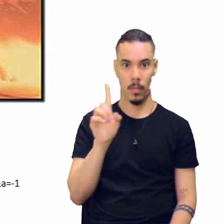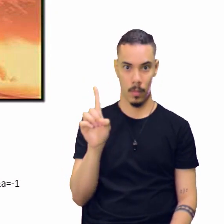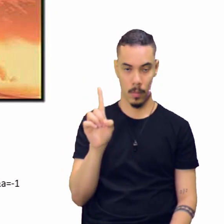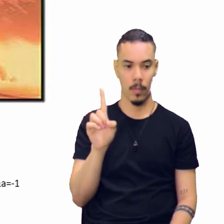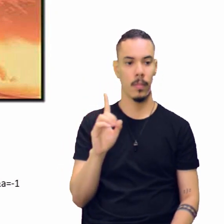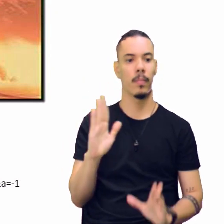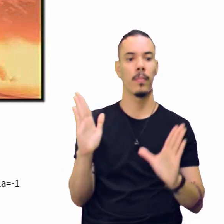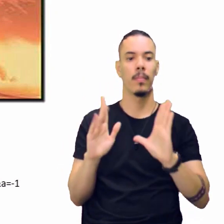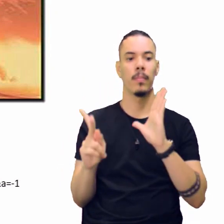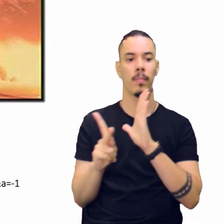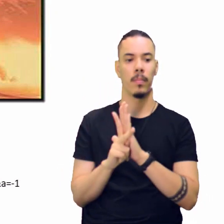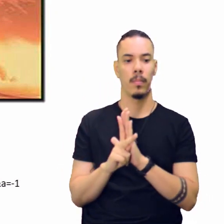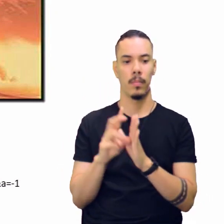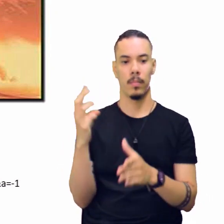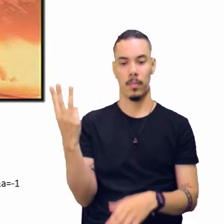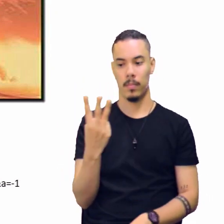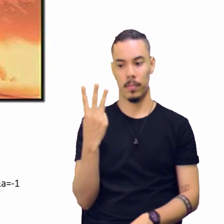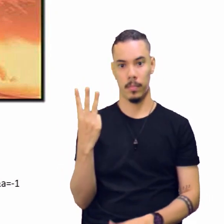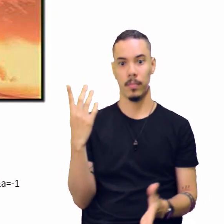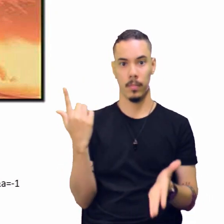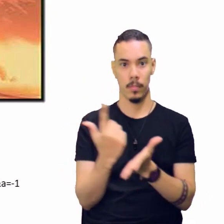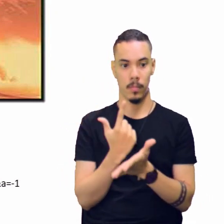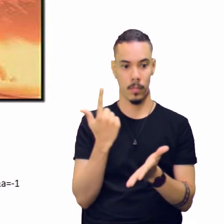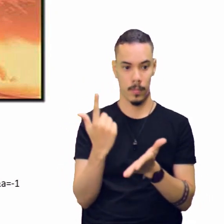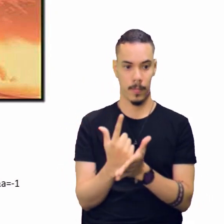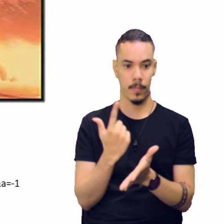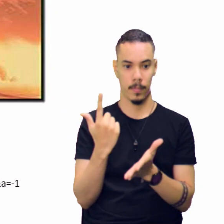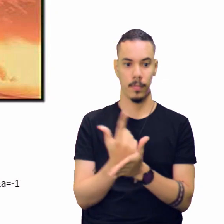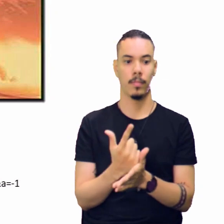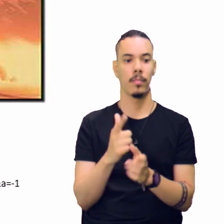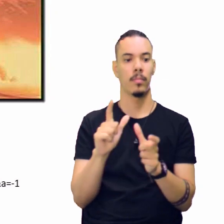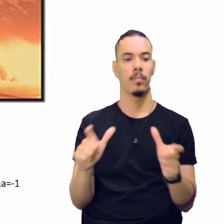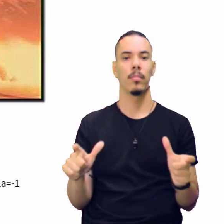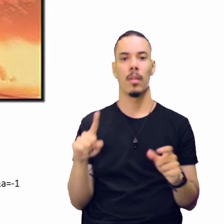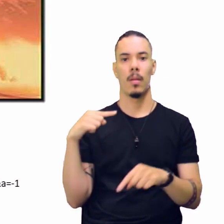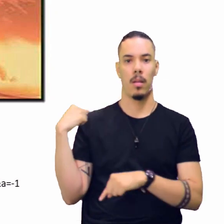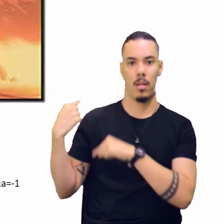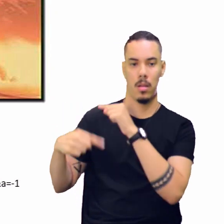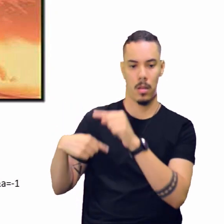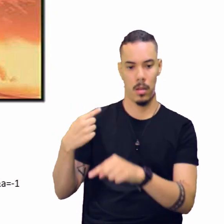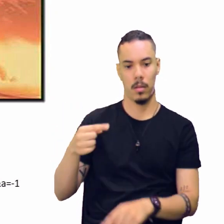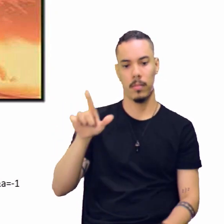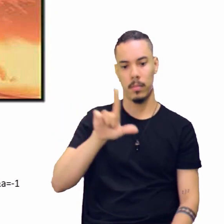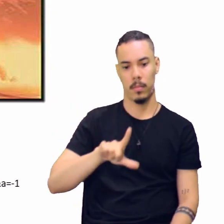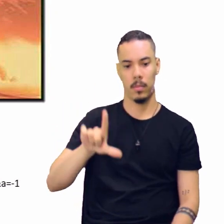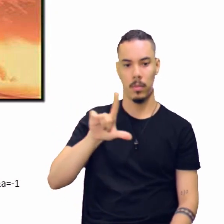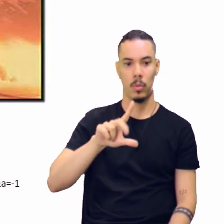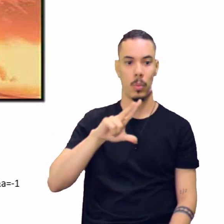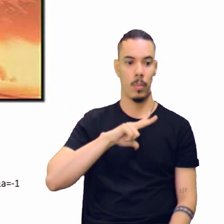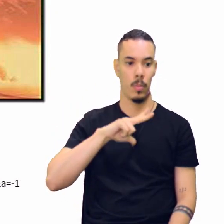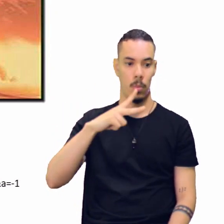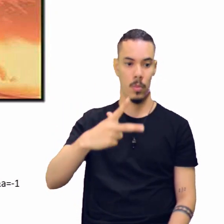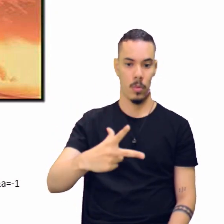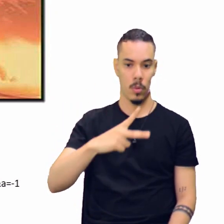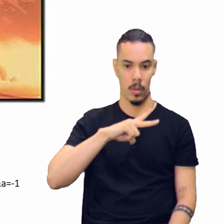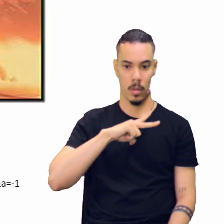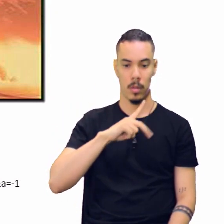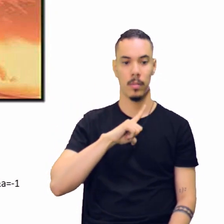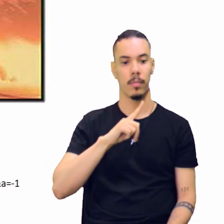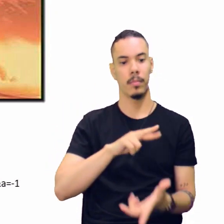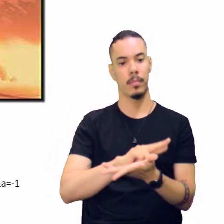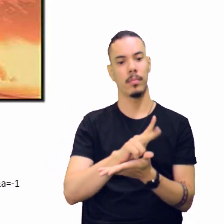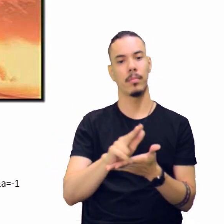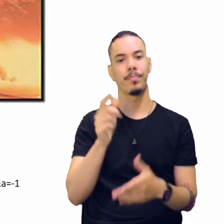1531. É a parte da chamada Trilogia das Barcas, é um grande clássico da literatura portuguesa. Ele possui